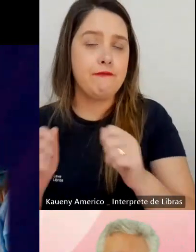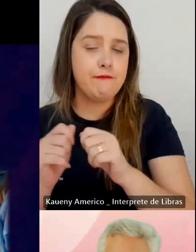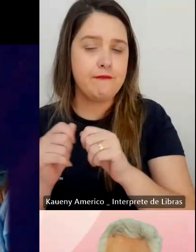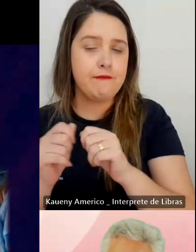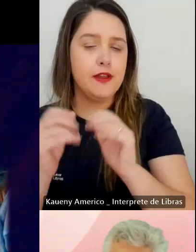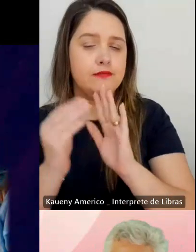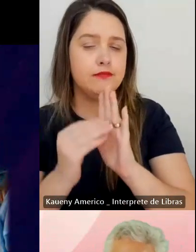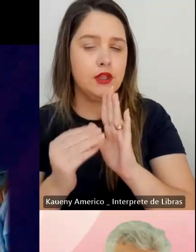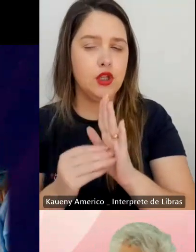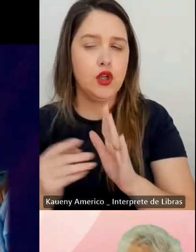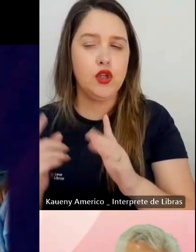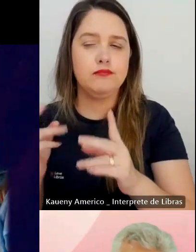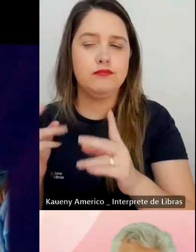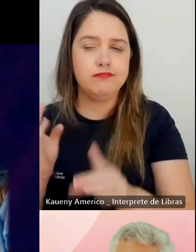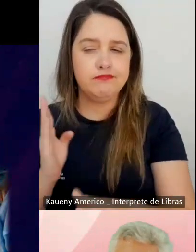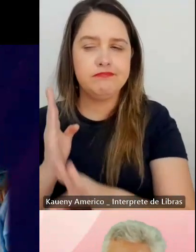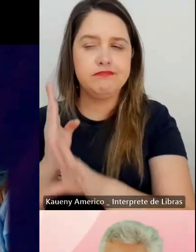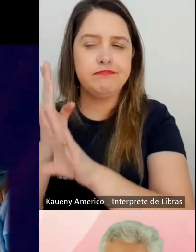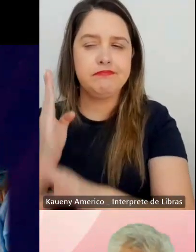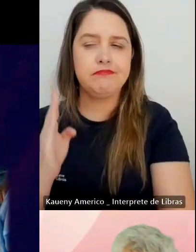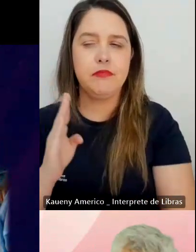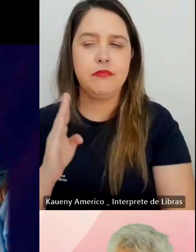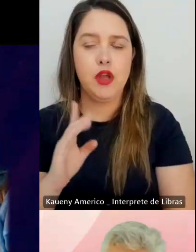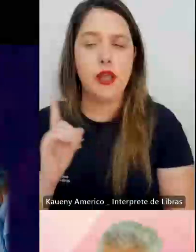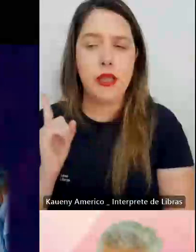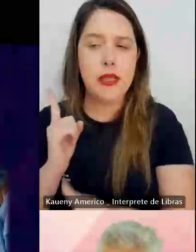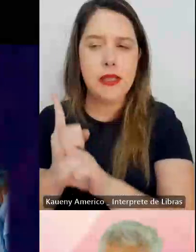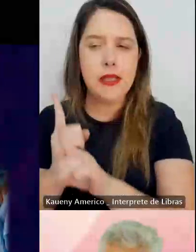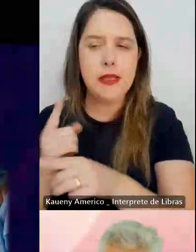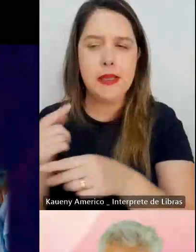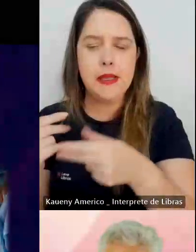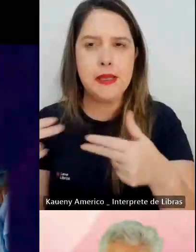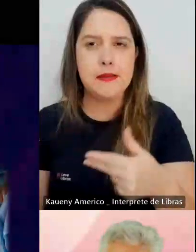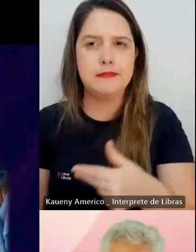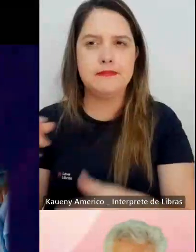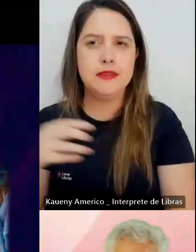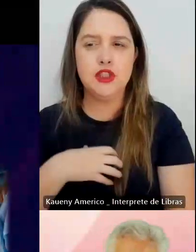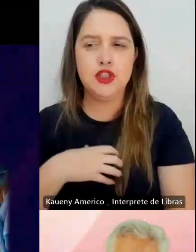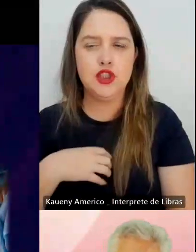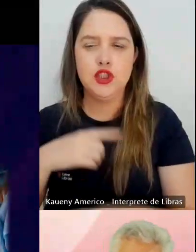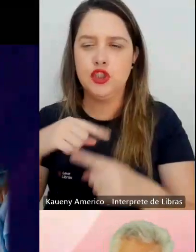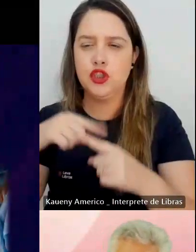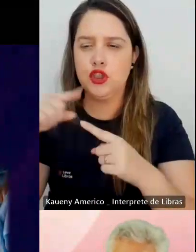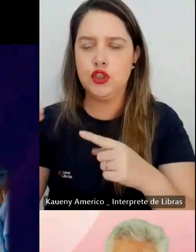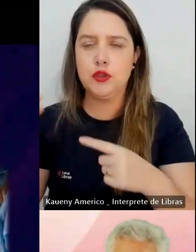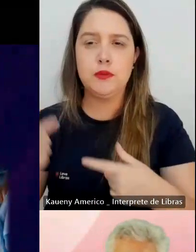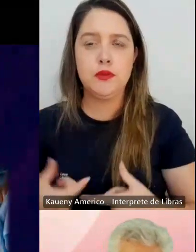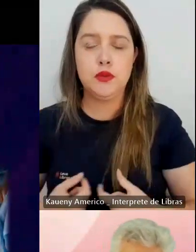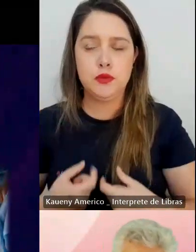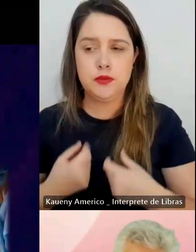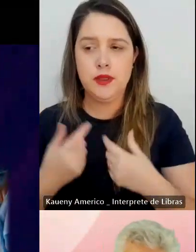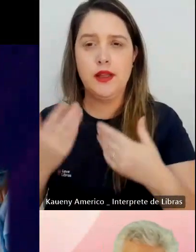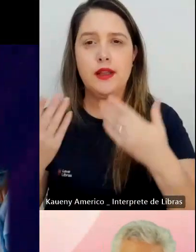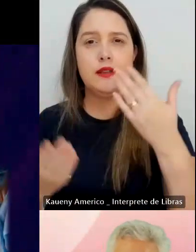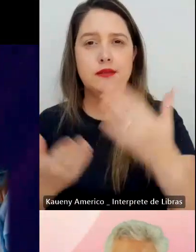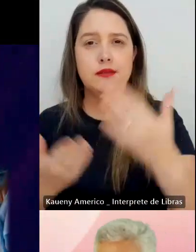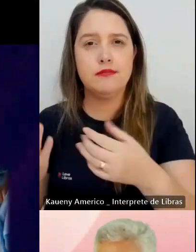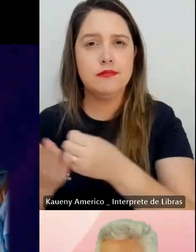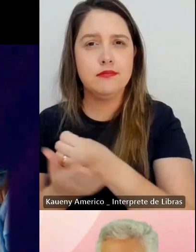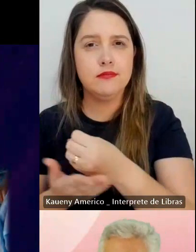a biópsia, realmente encontrou que tem algum daqueles tipos de câncer. Tratamentos, basicamente a cirurgia.